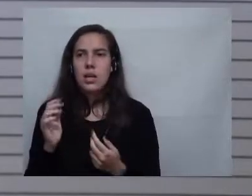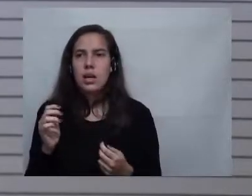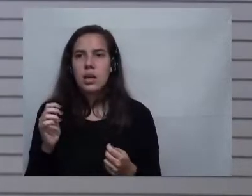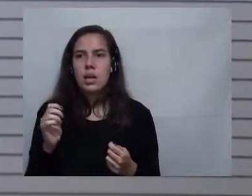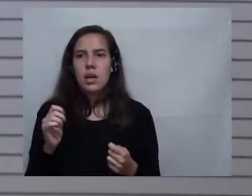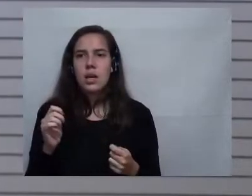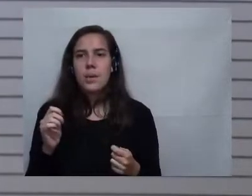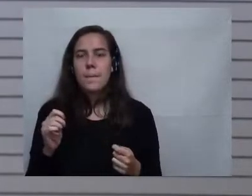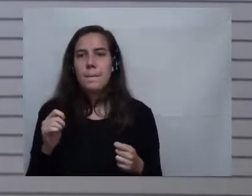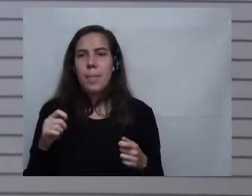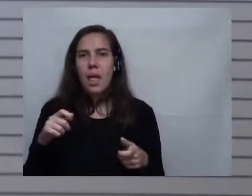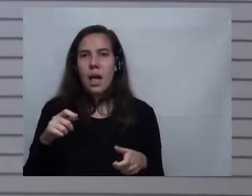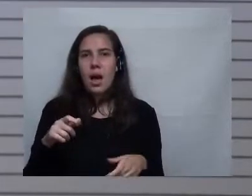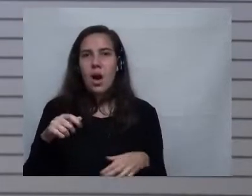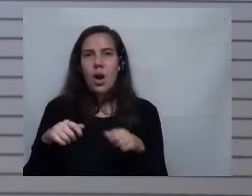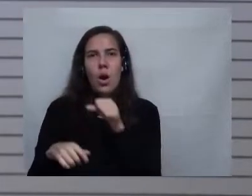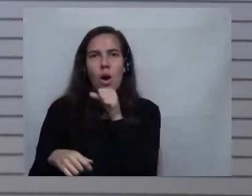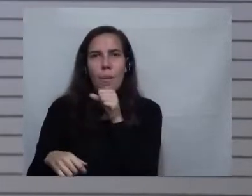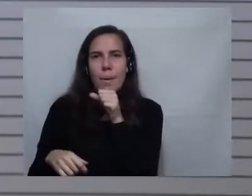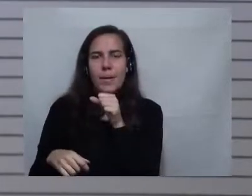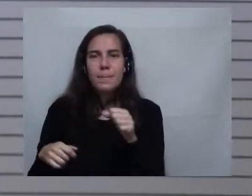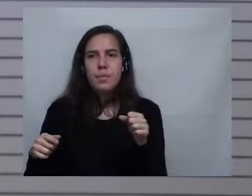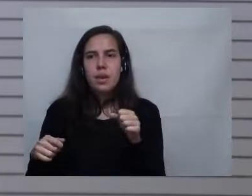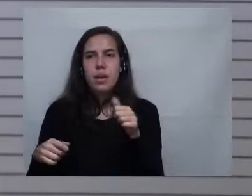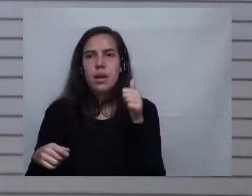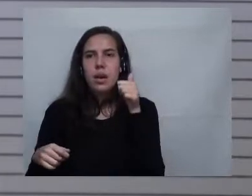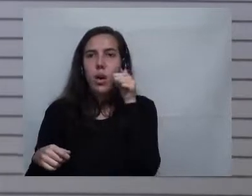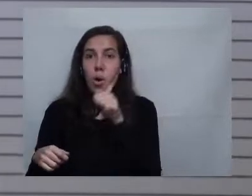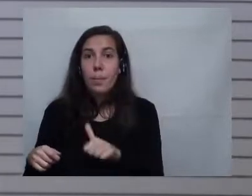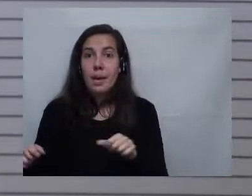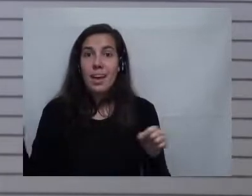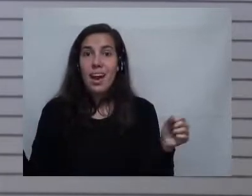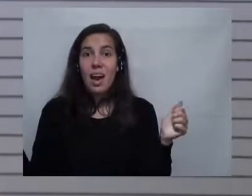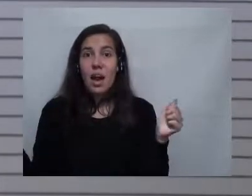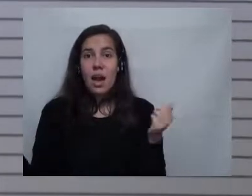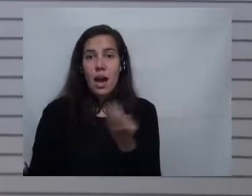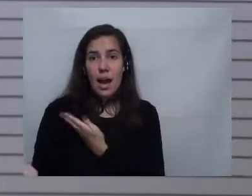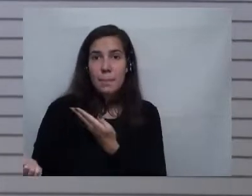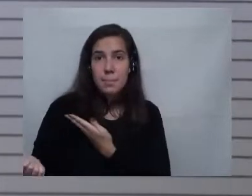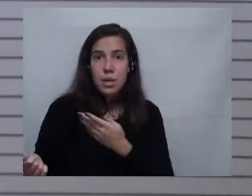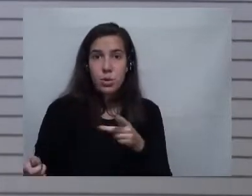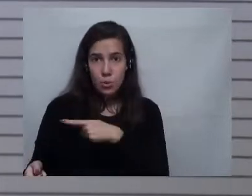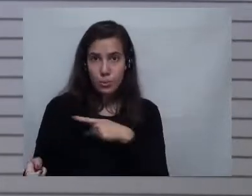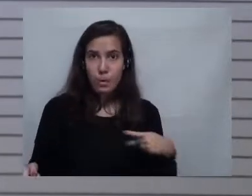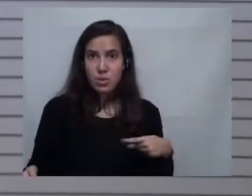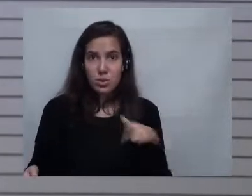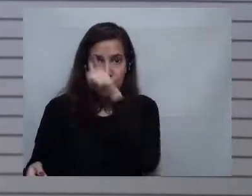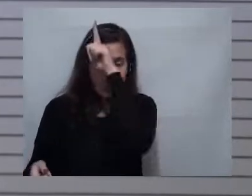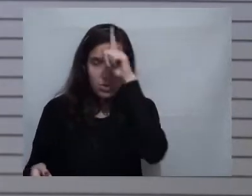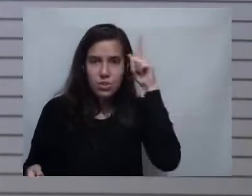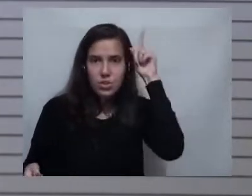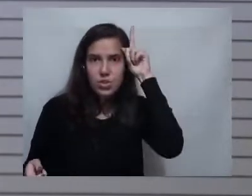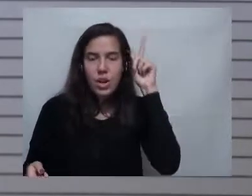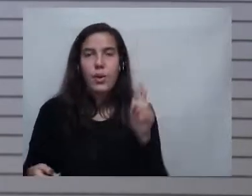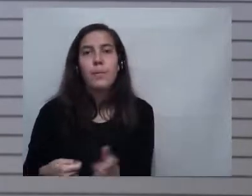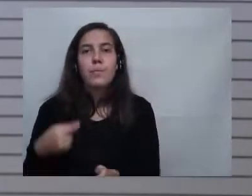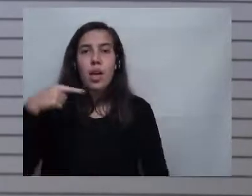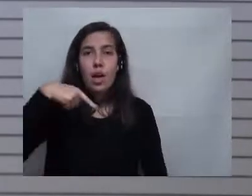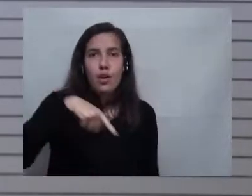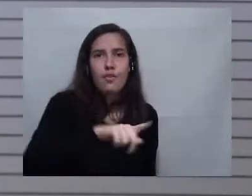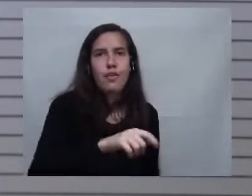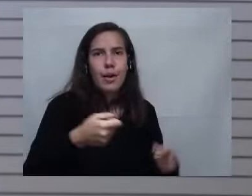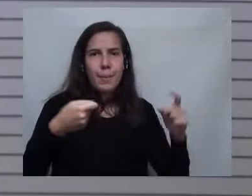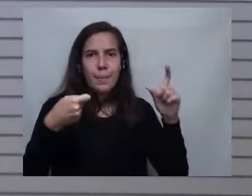e não sentiu a mancha passou um tempo a ferida começou a espalhar foi no